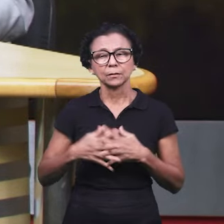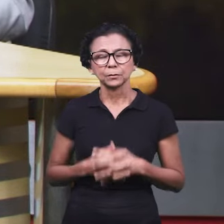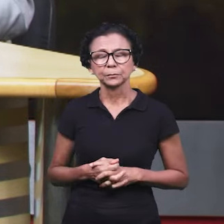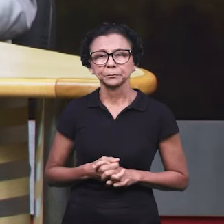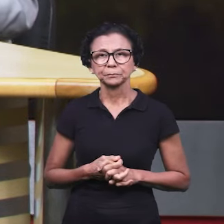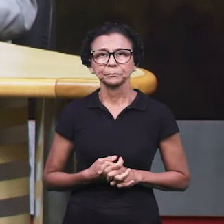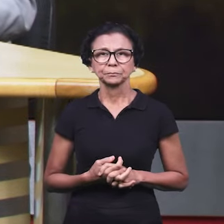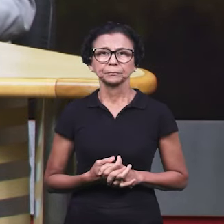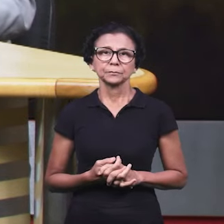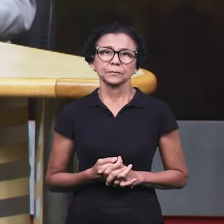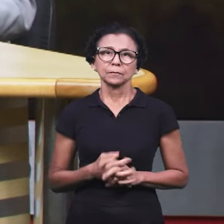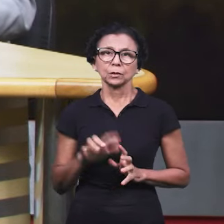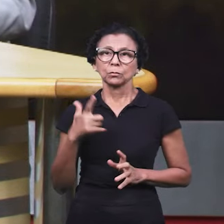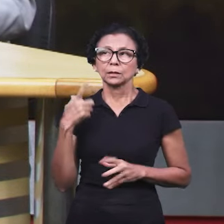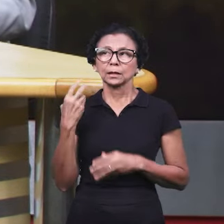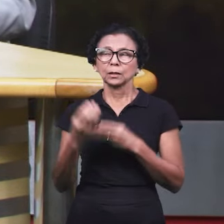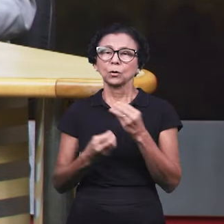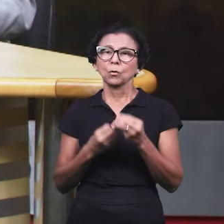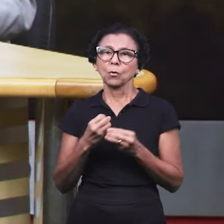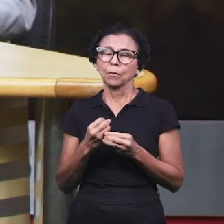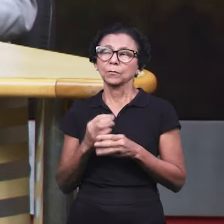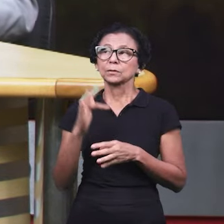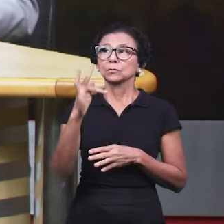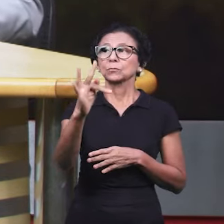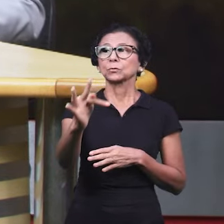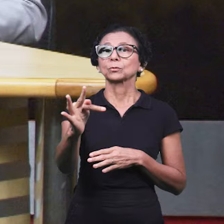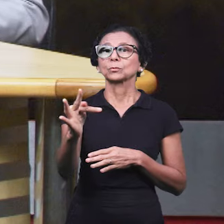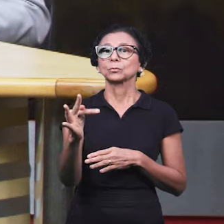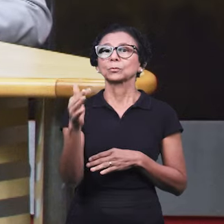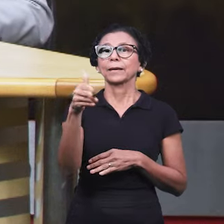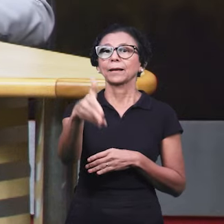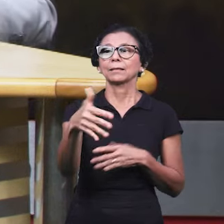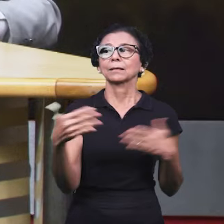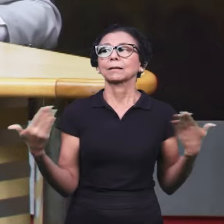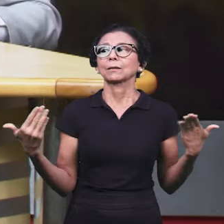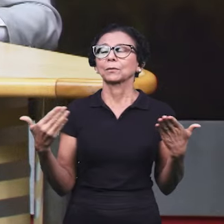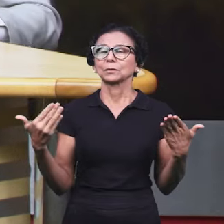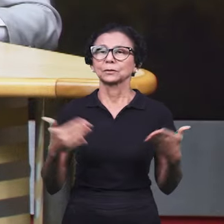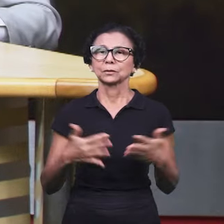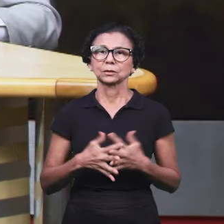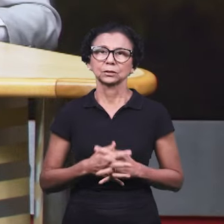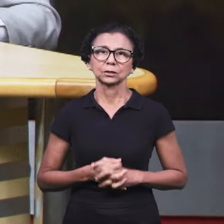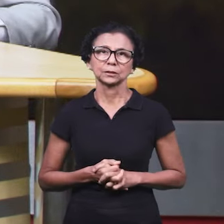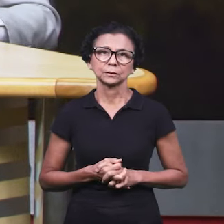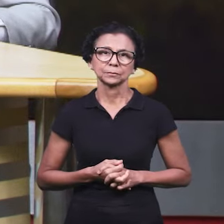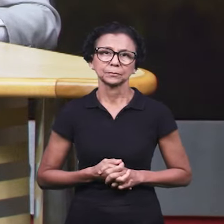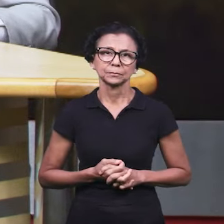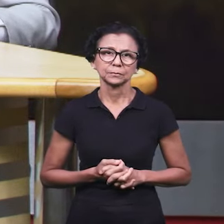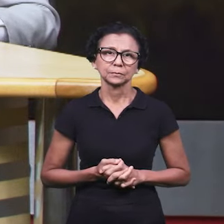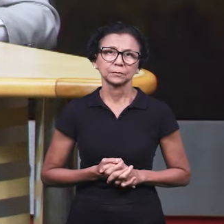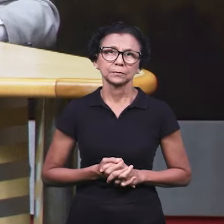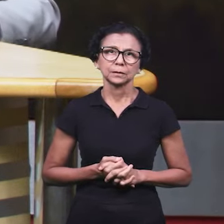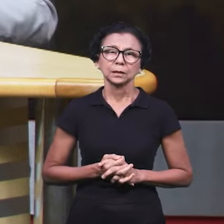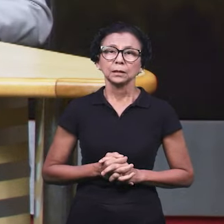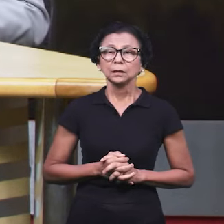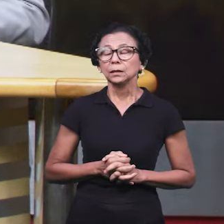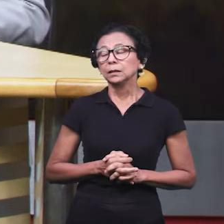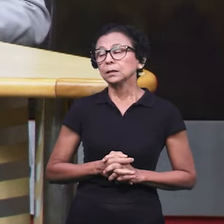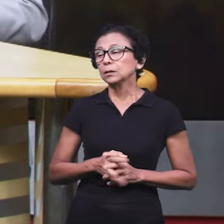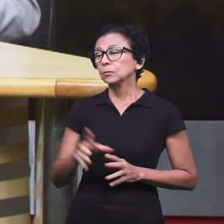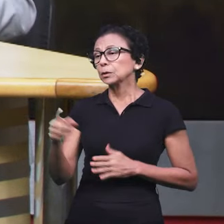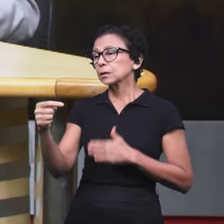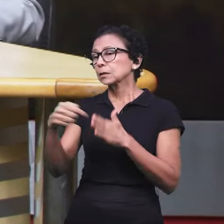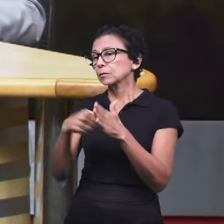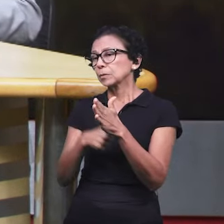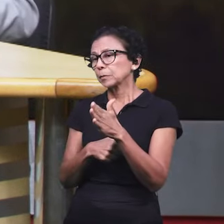então por que que você não pergunta para mim que estava na sua idade há 30 anos atrás porque não